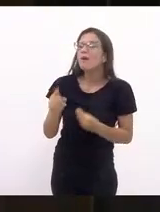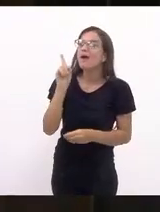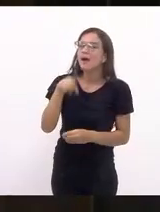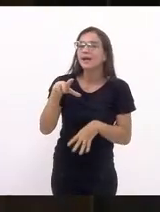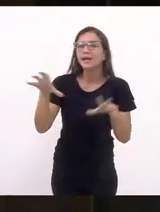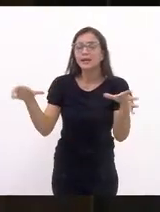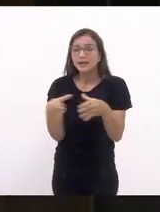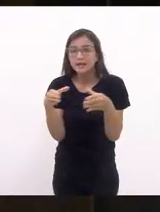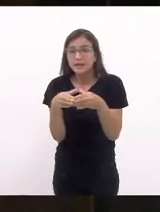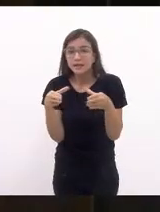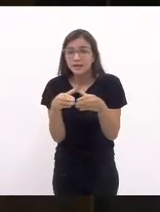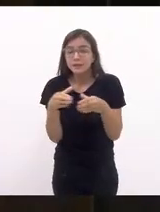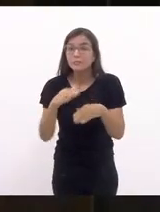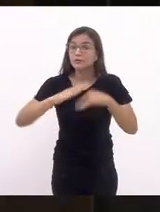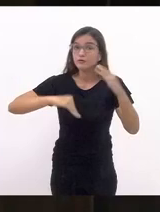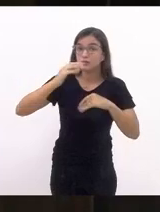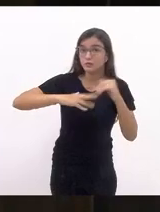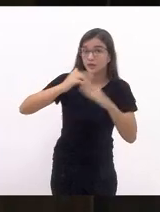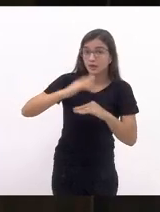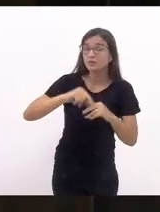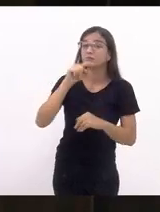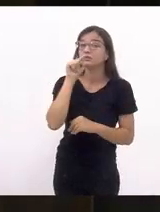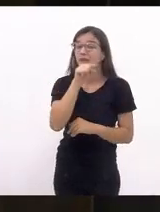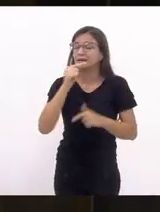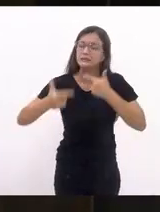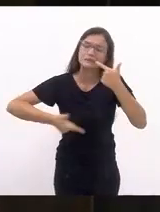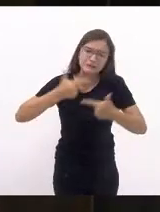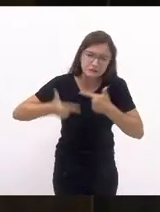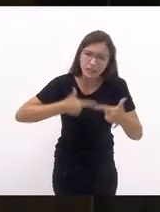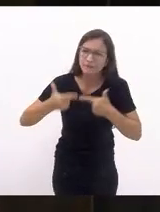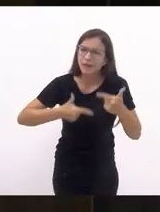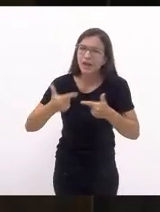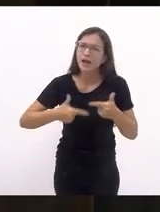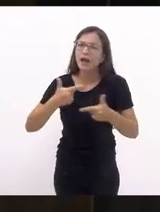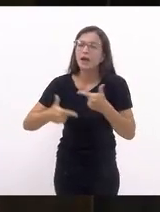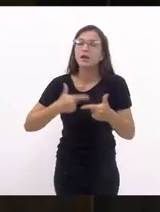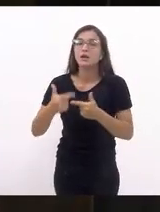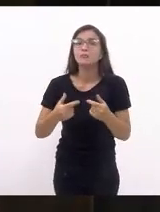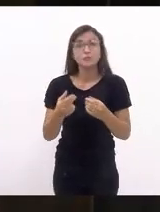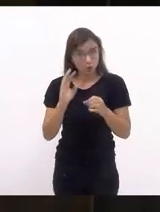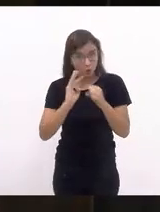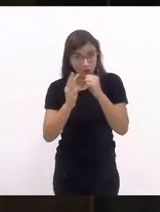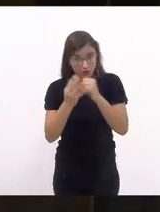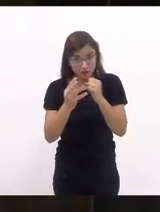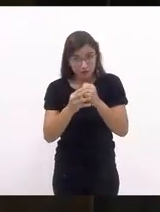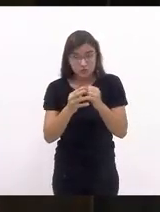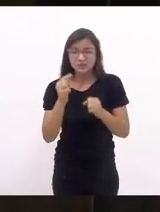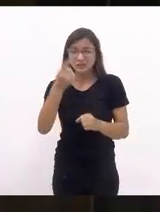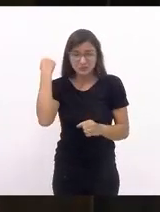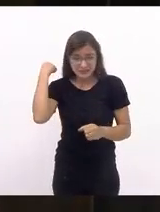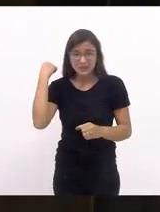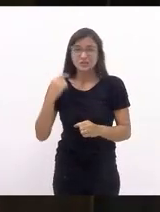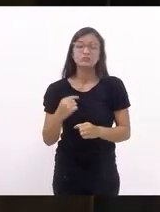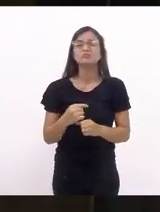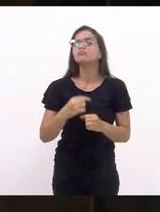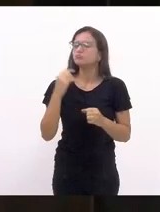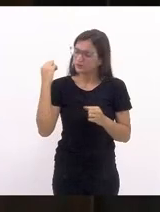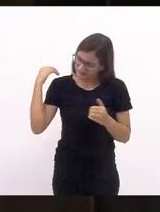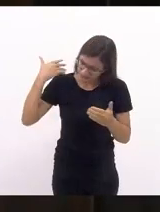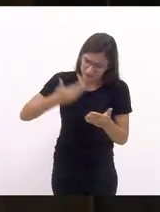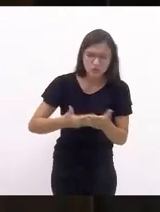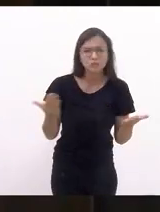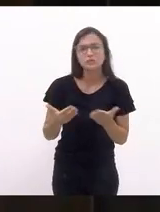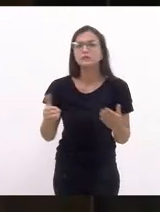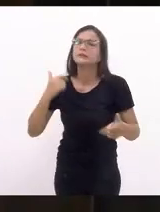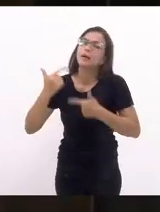da equipe de profissionais do canal que trabalhou durante o todo o período de isolamento para garantir transparência nas ações